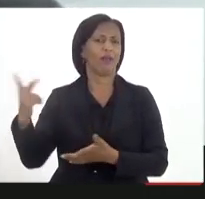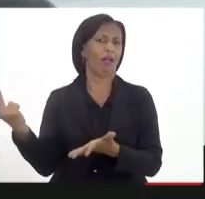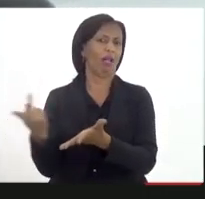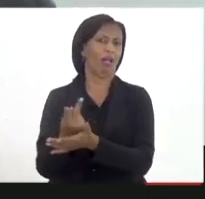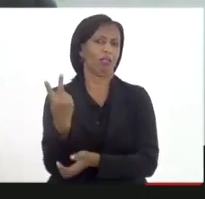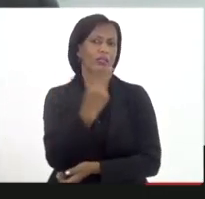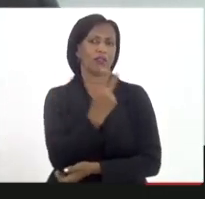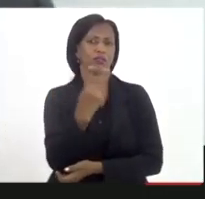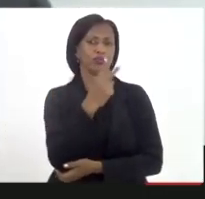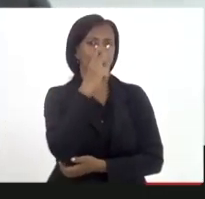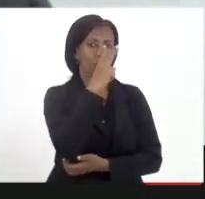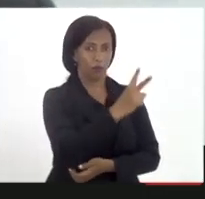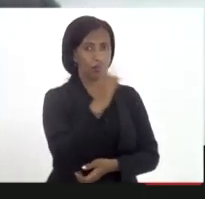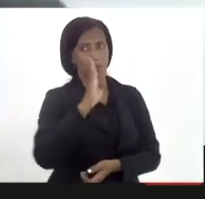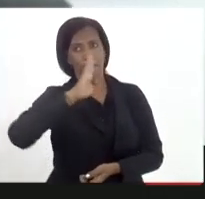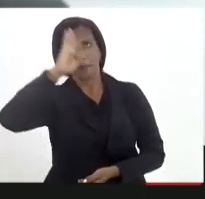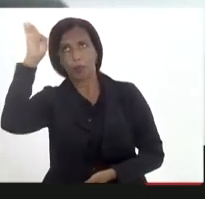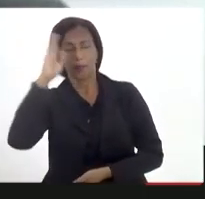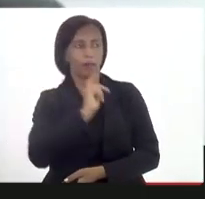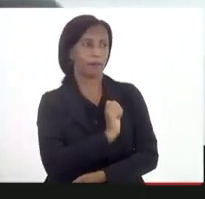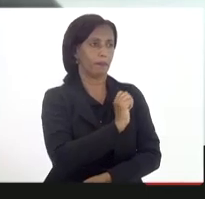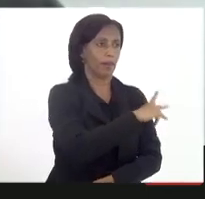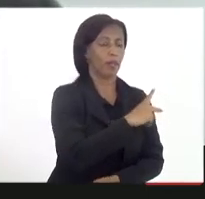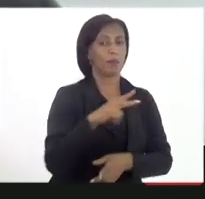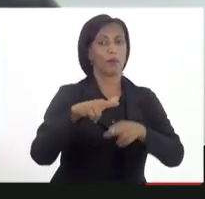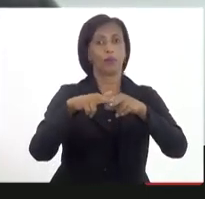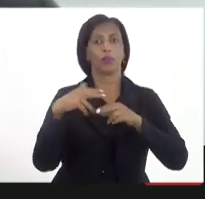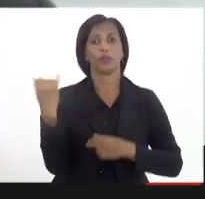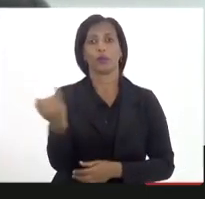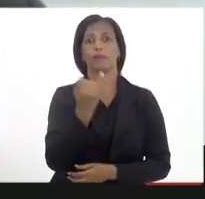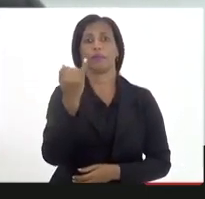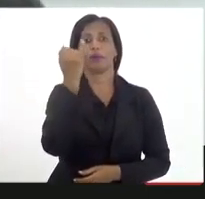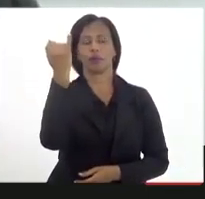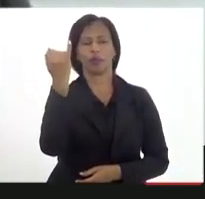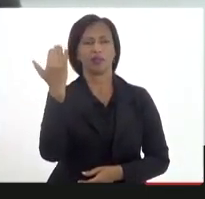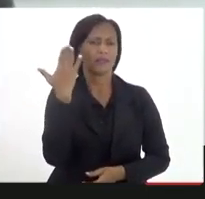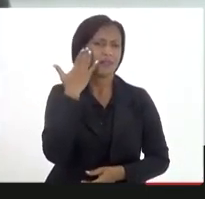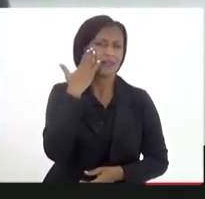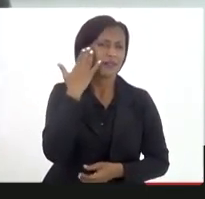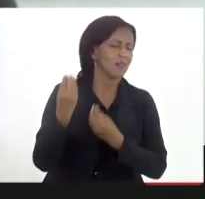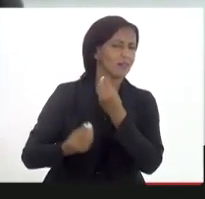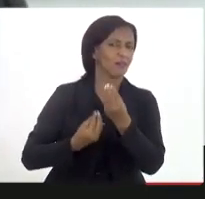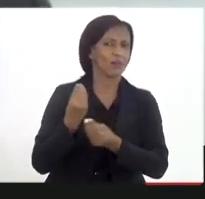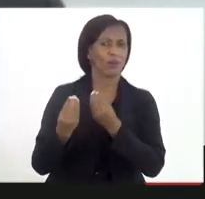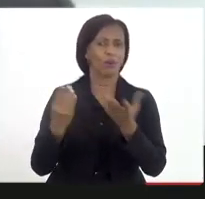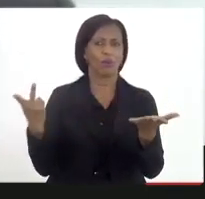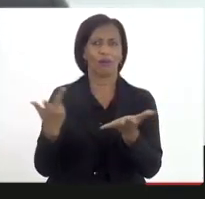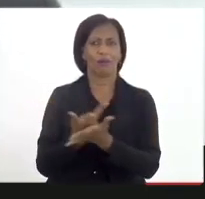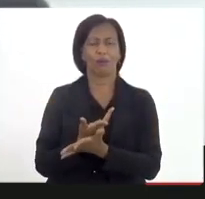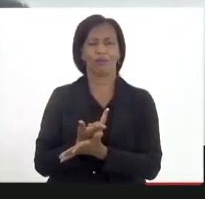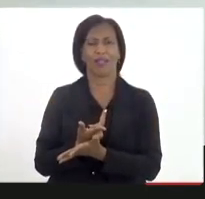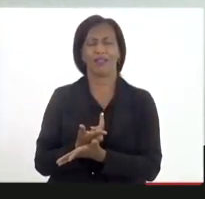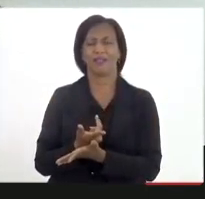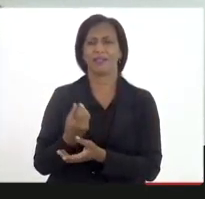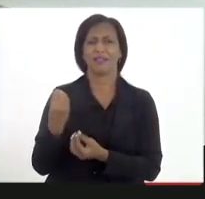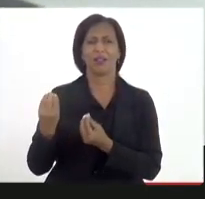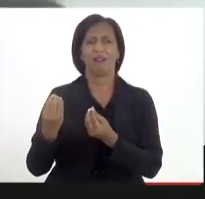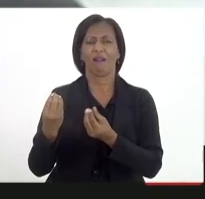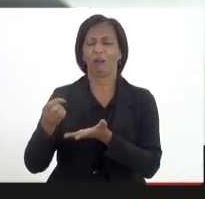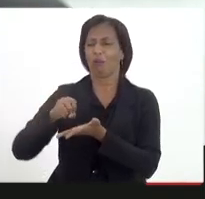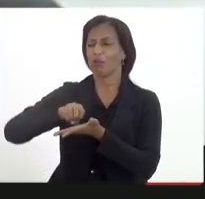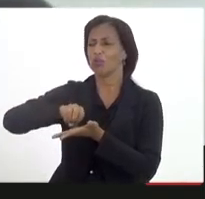das duas forças por isso a importância da corregedoria que conosco é entender como se dá as punições né